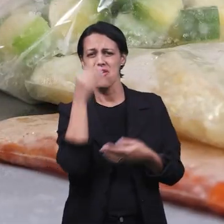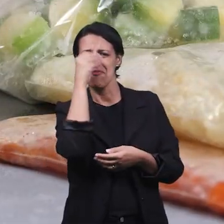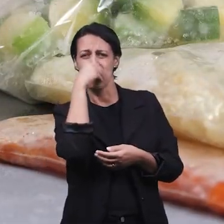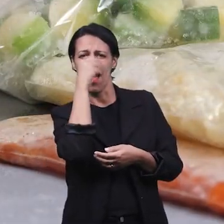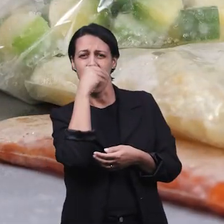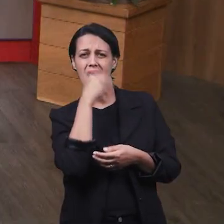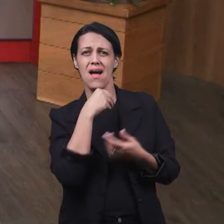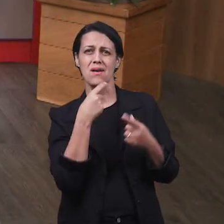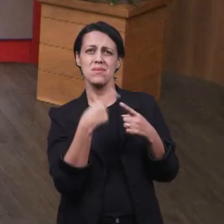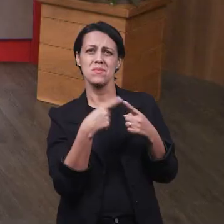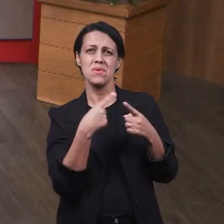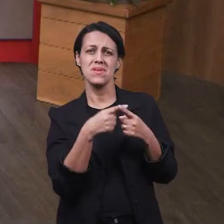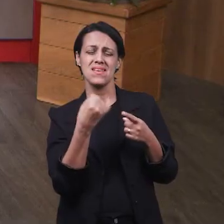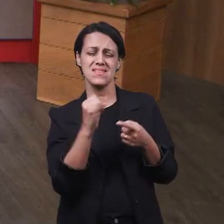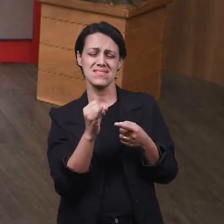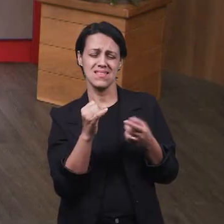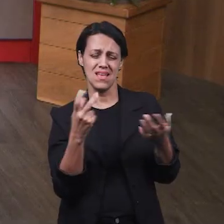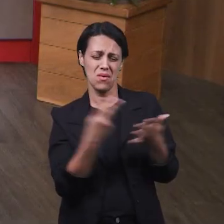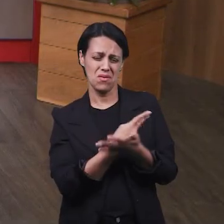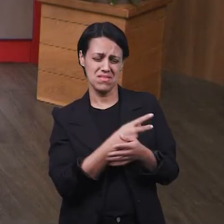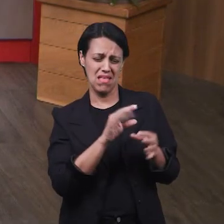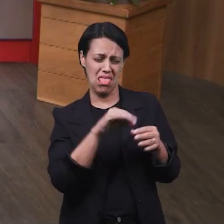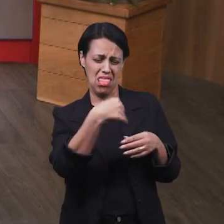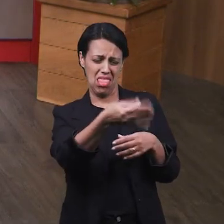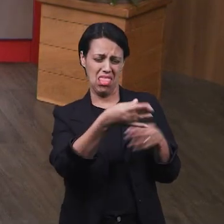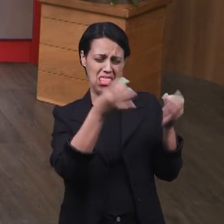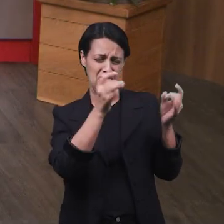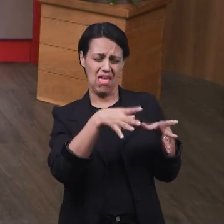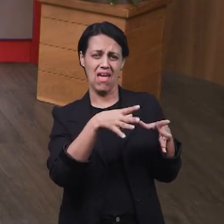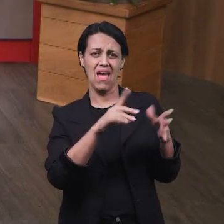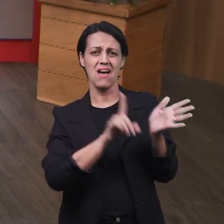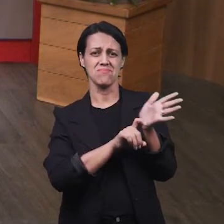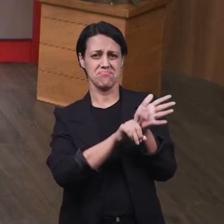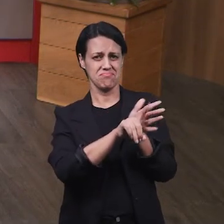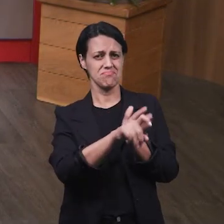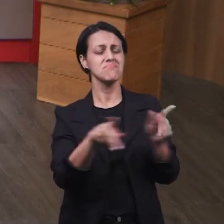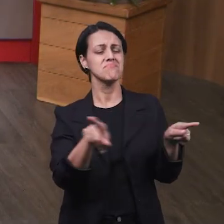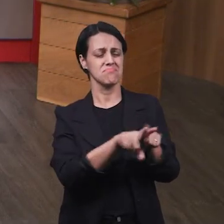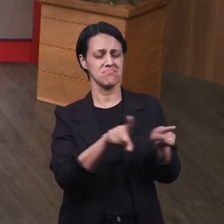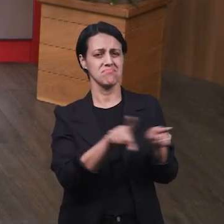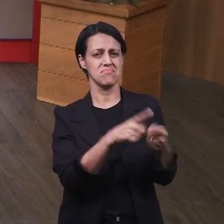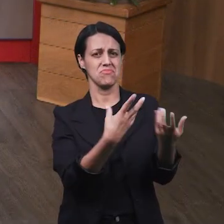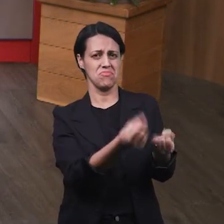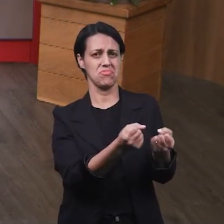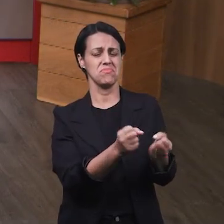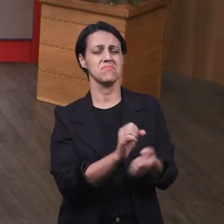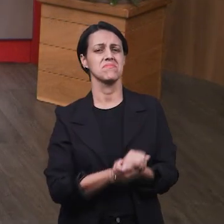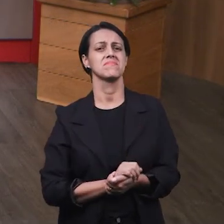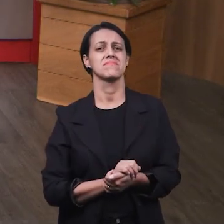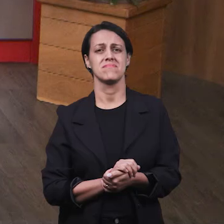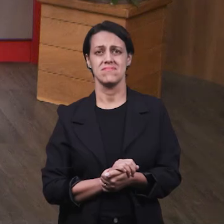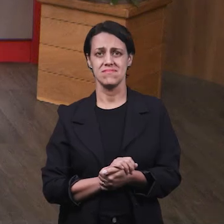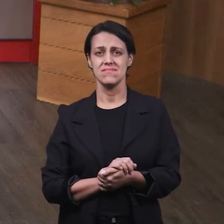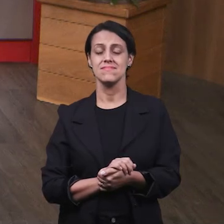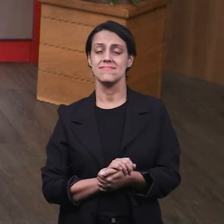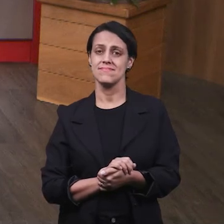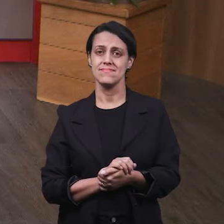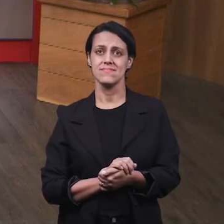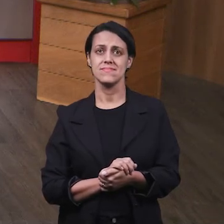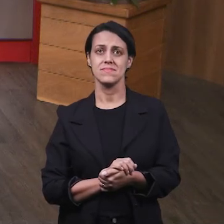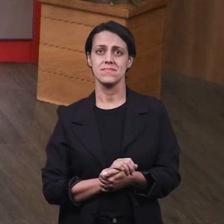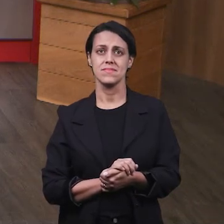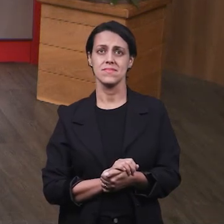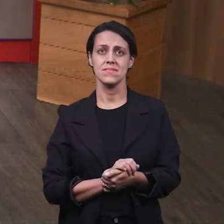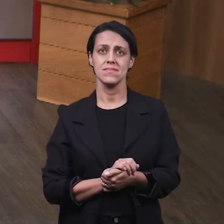e, ao ser aberto, deixa alimentos expostos à contaminação por bactérias e micro-organismos, mesmo ela estando na